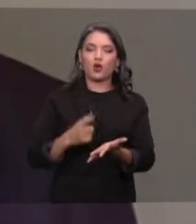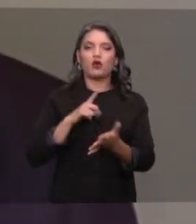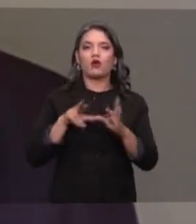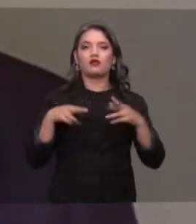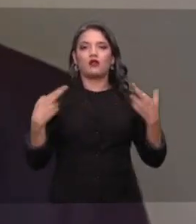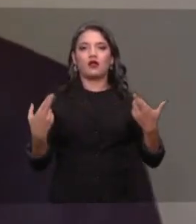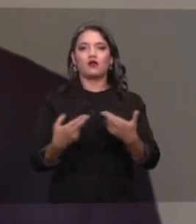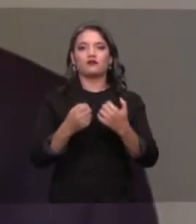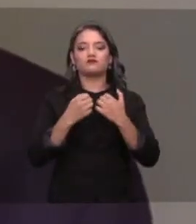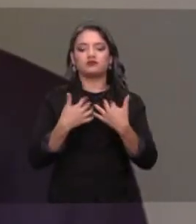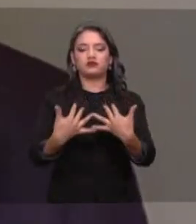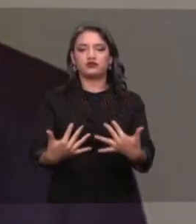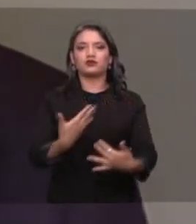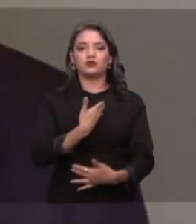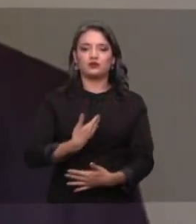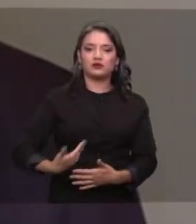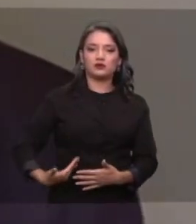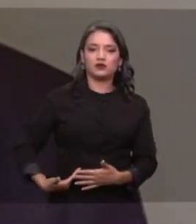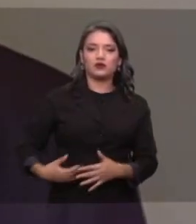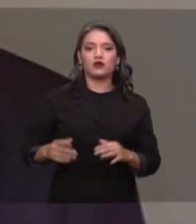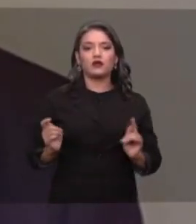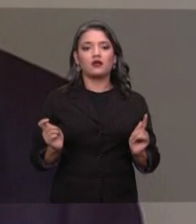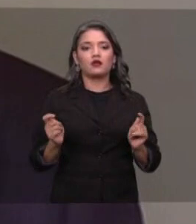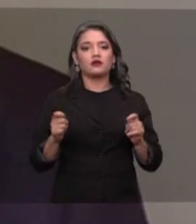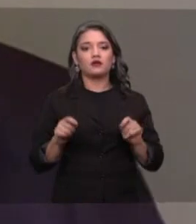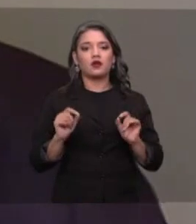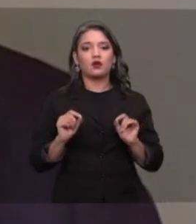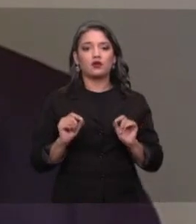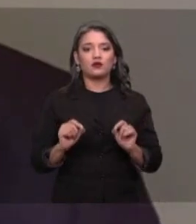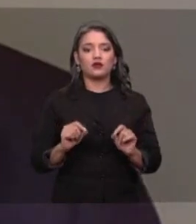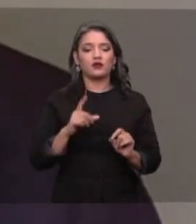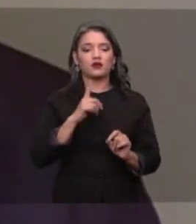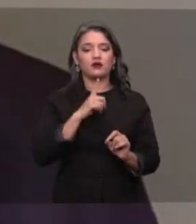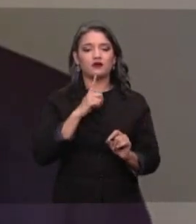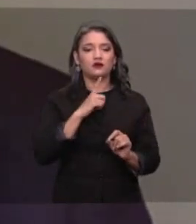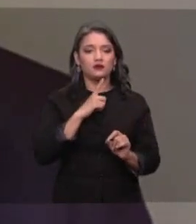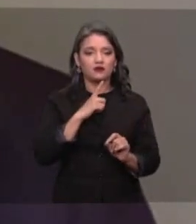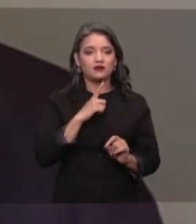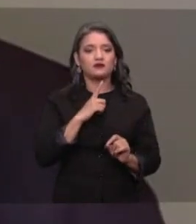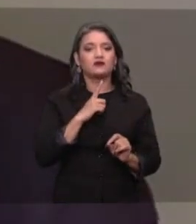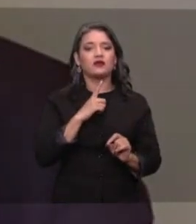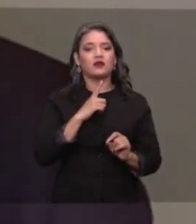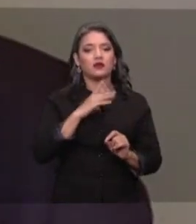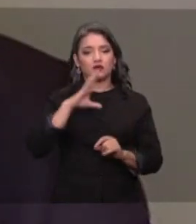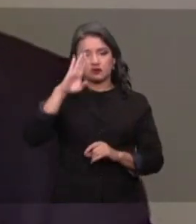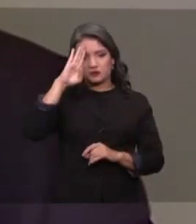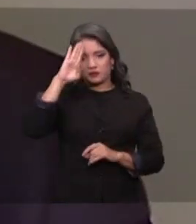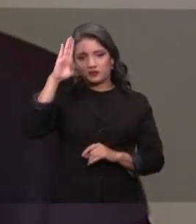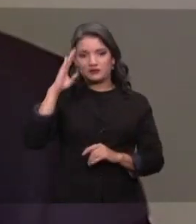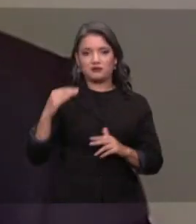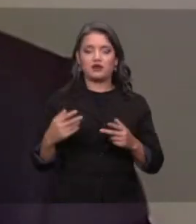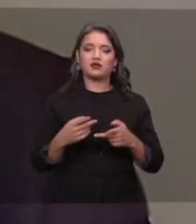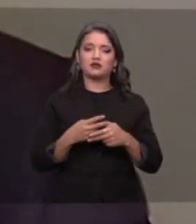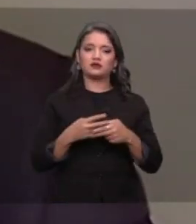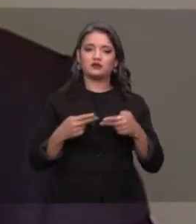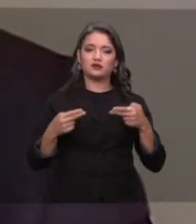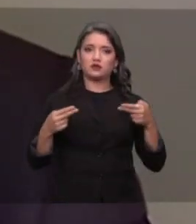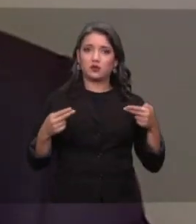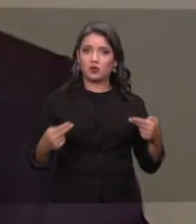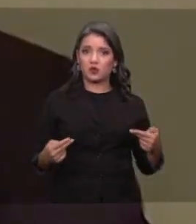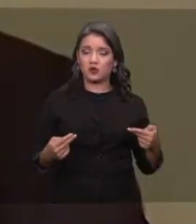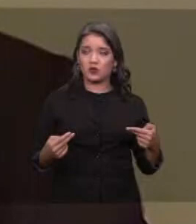que em muito contribuiu para a elucidação das principais questões jurídicas